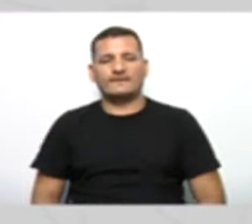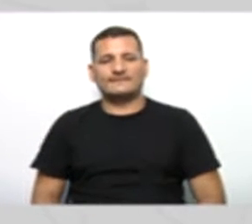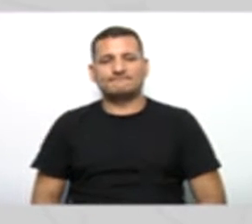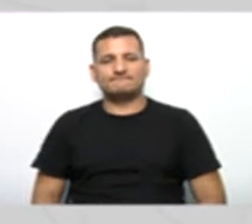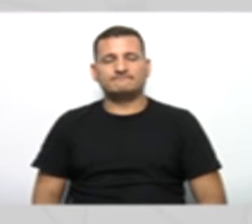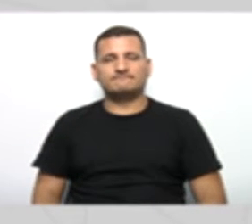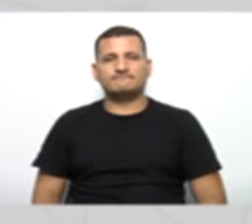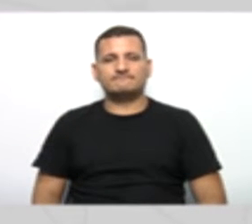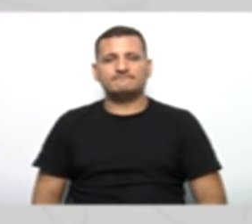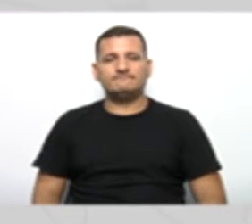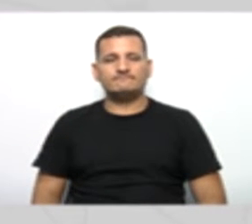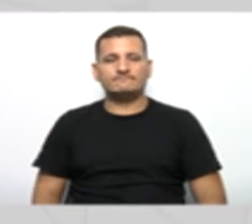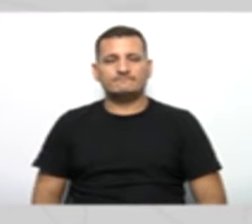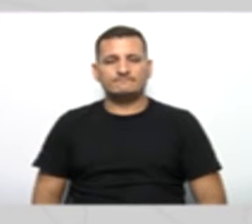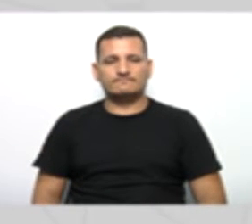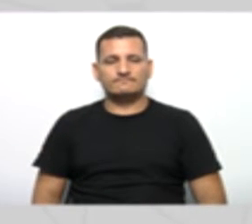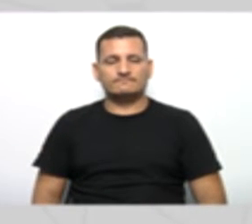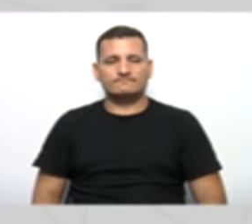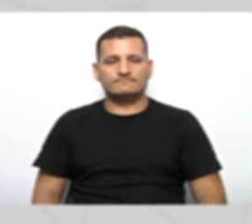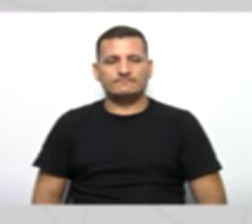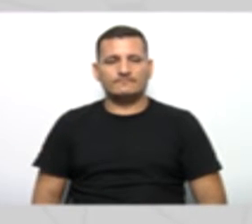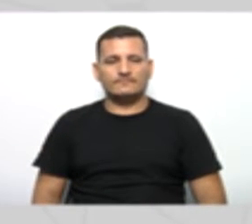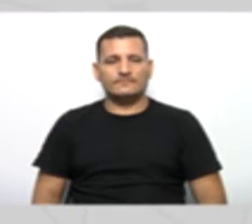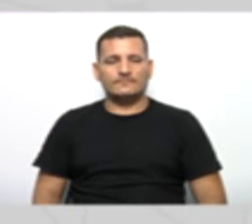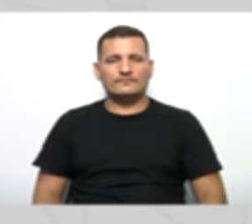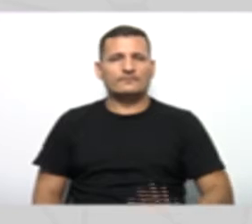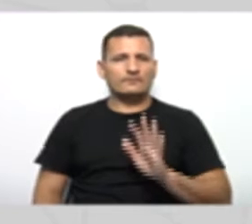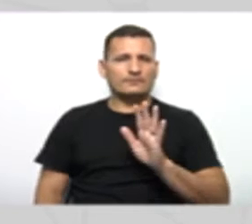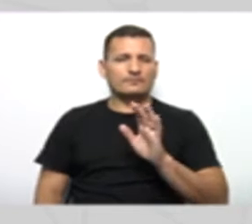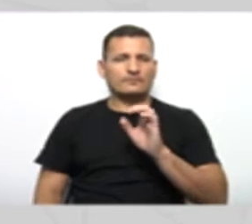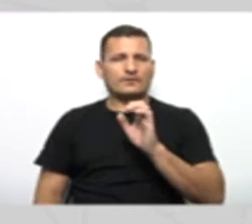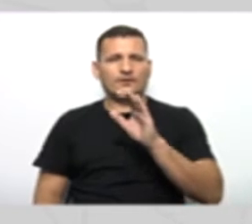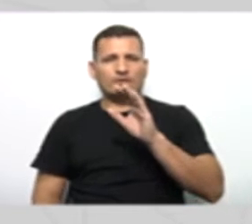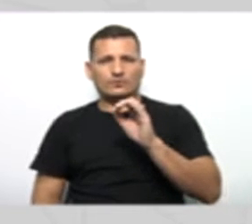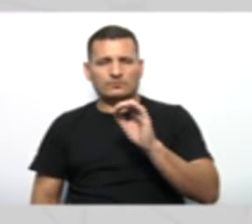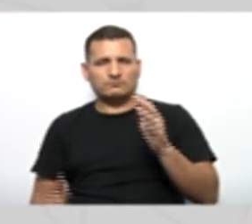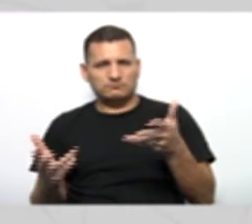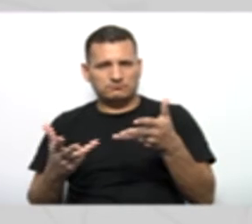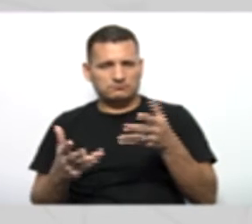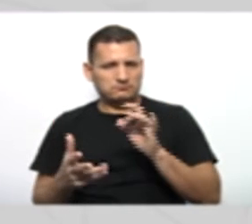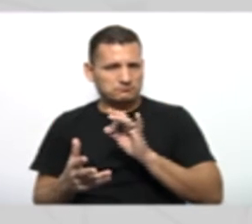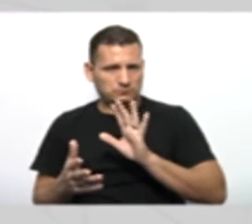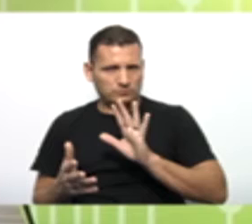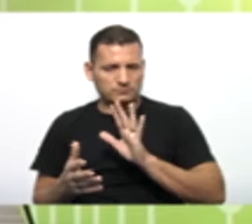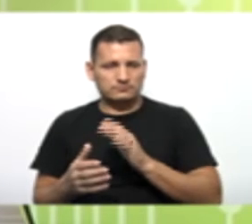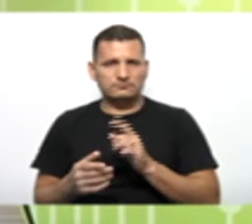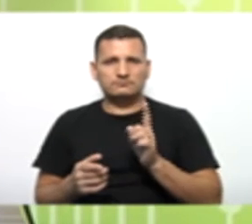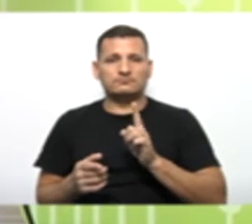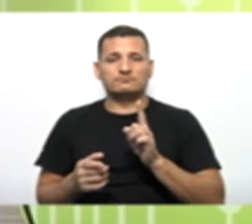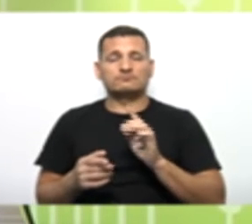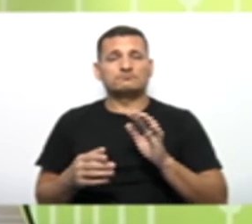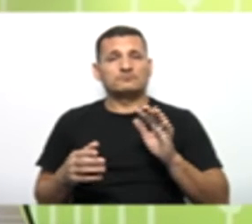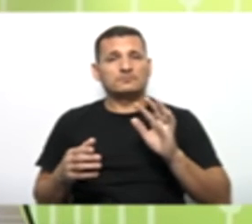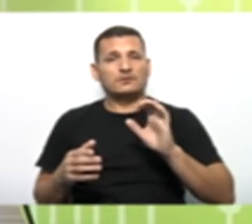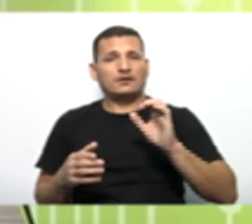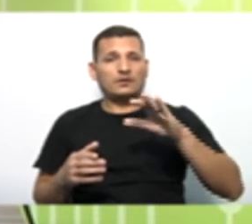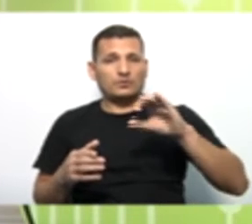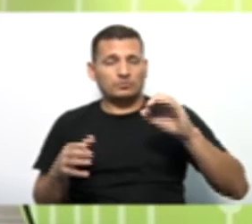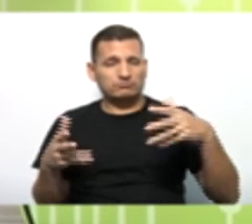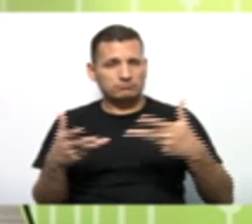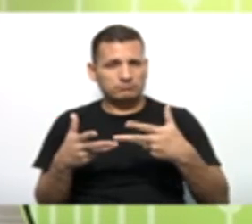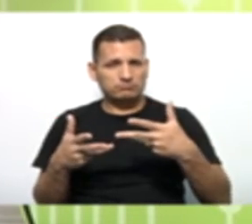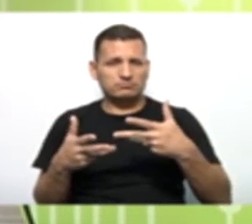muito reduzida. Mas será que ecoeficiência é só isso? Não, a ecoeficiência vai muito mais